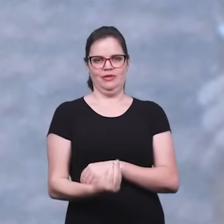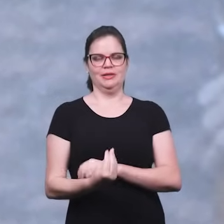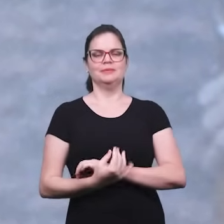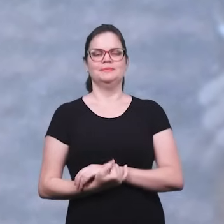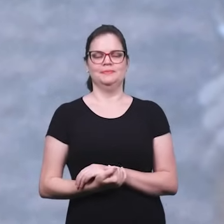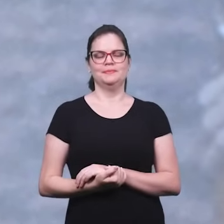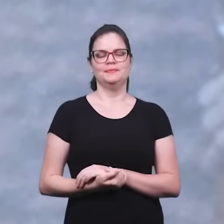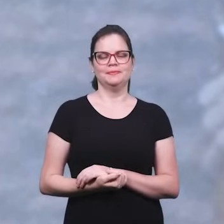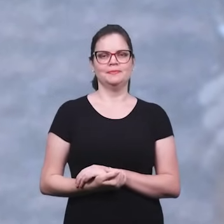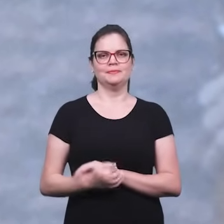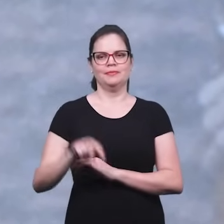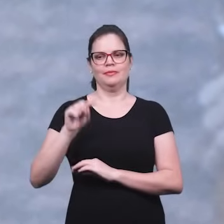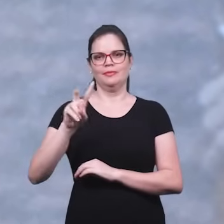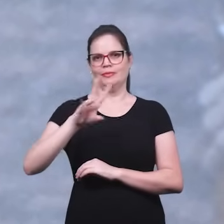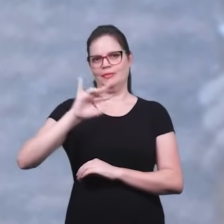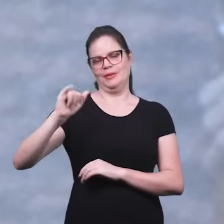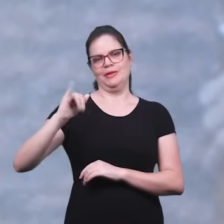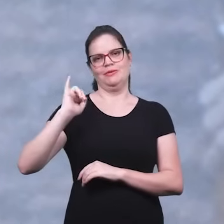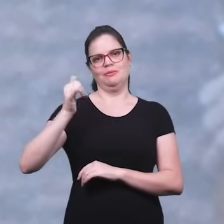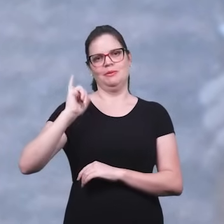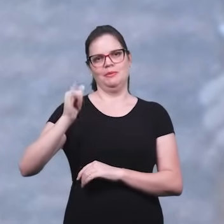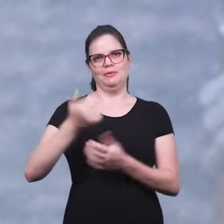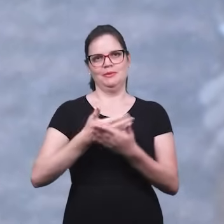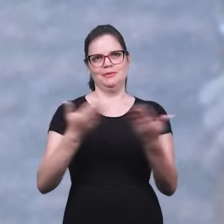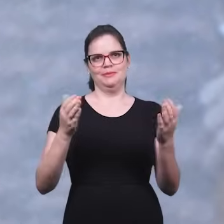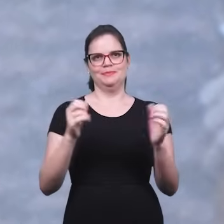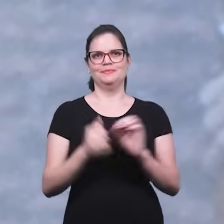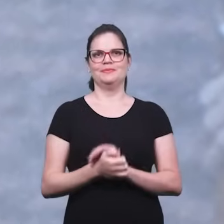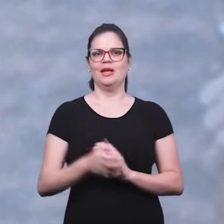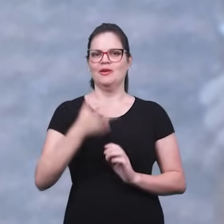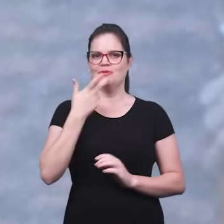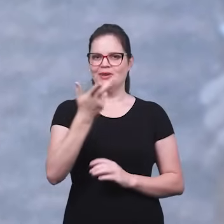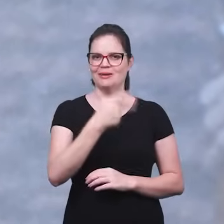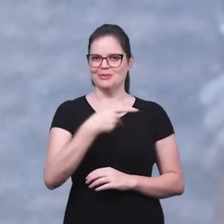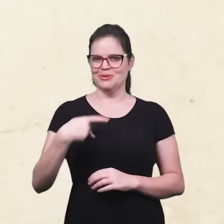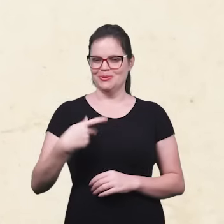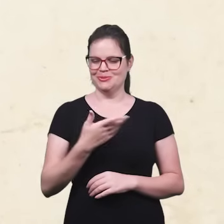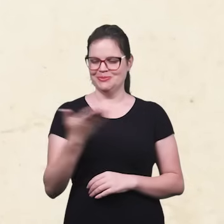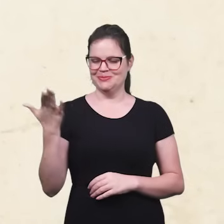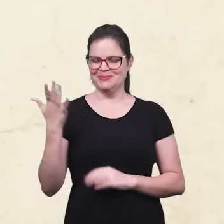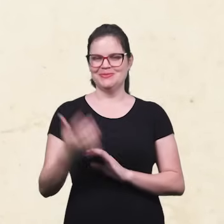na África. Exato. E ele que vai trazer uma palavra para a gente. Fala, pastor.